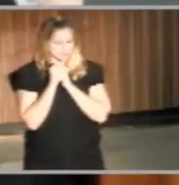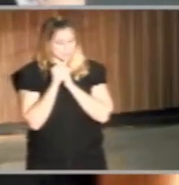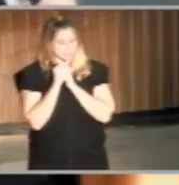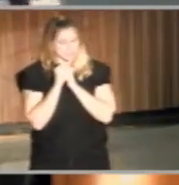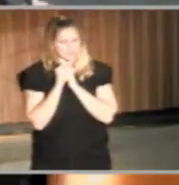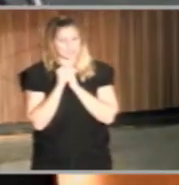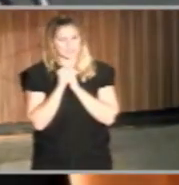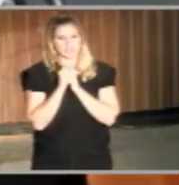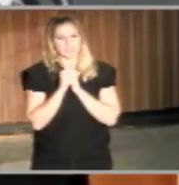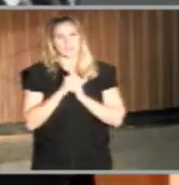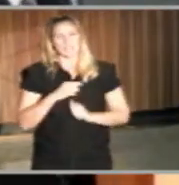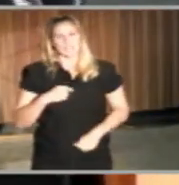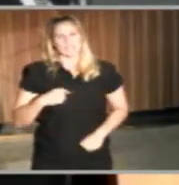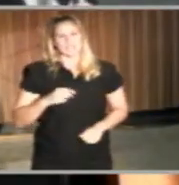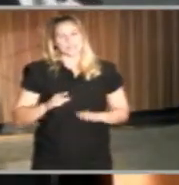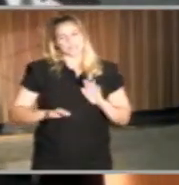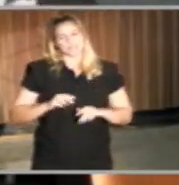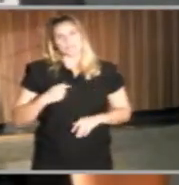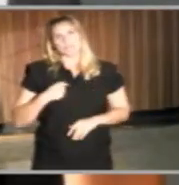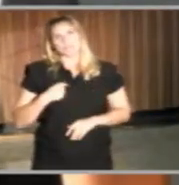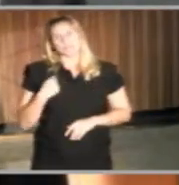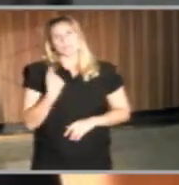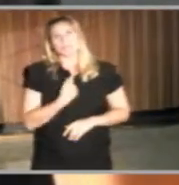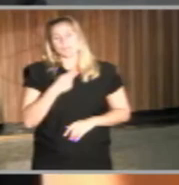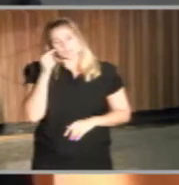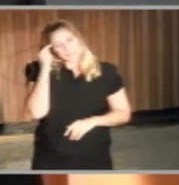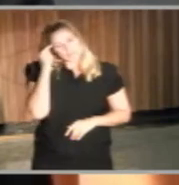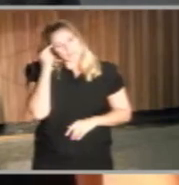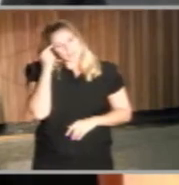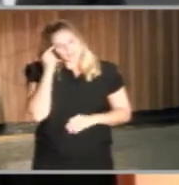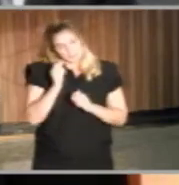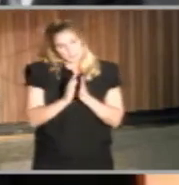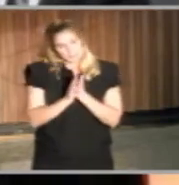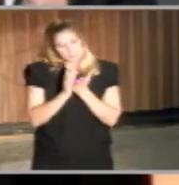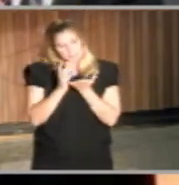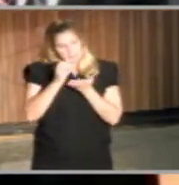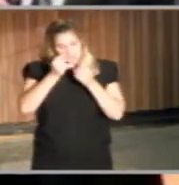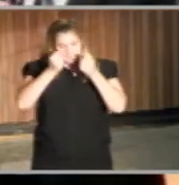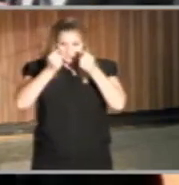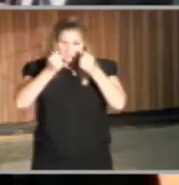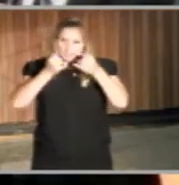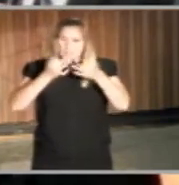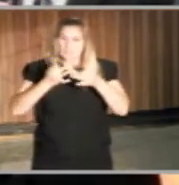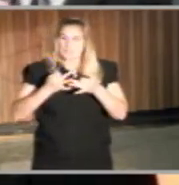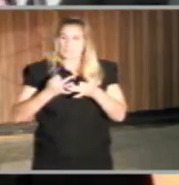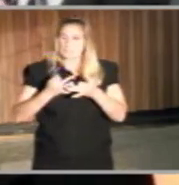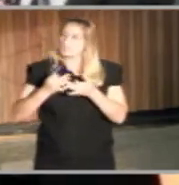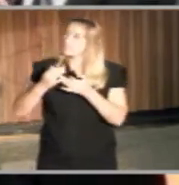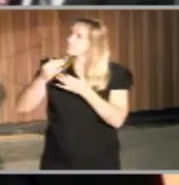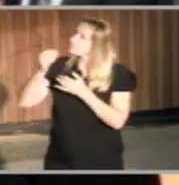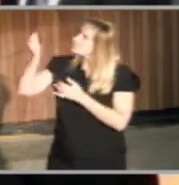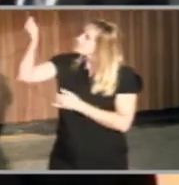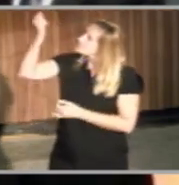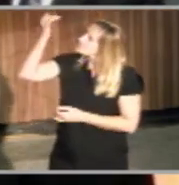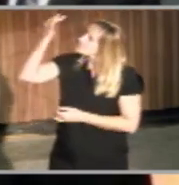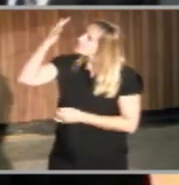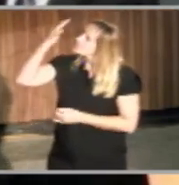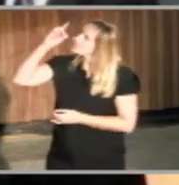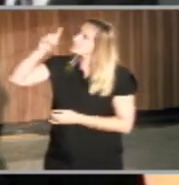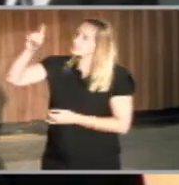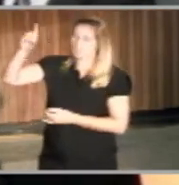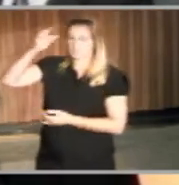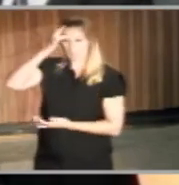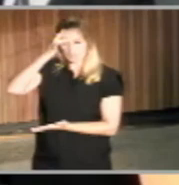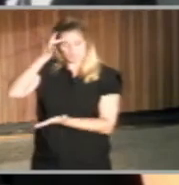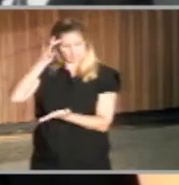Quando a gente pensa nas coisas que a Bíblia fala a respeito da graça de Deus, da fé, não é? E